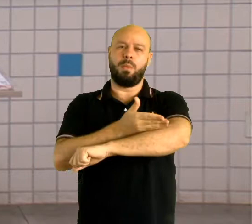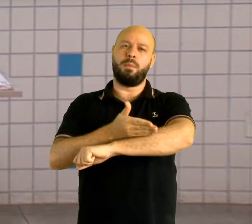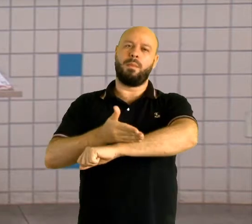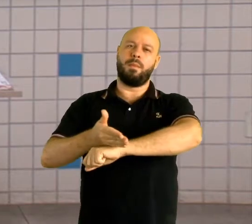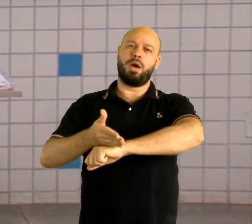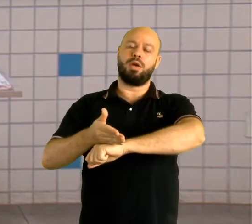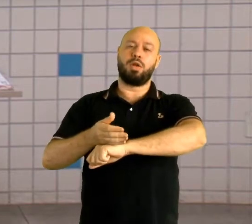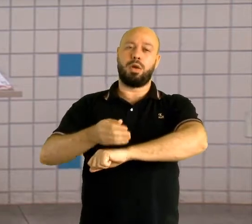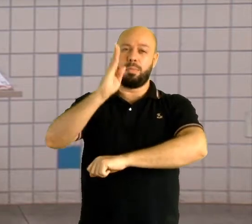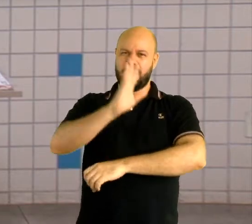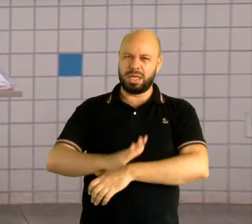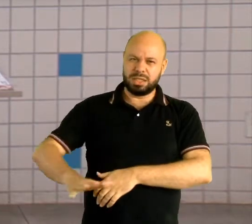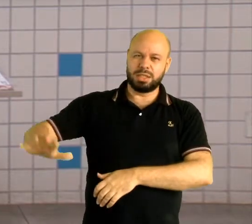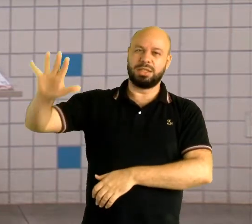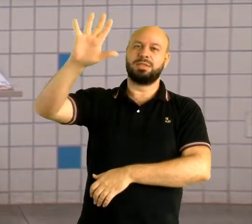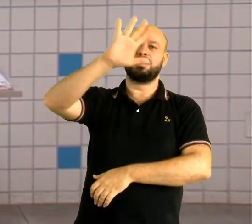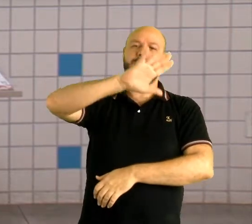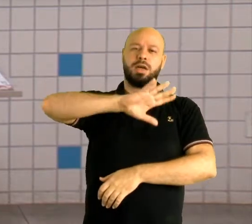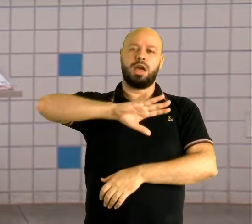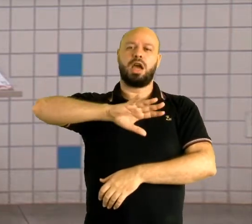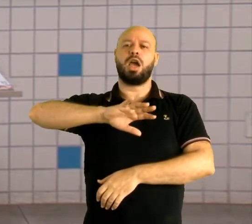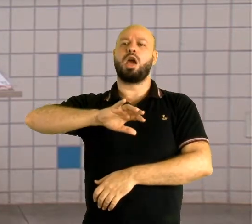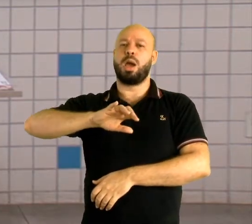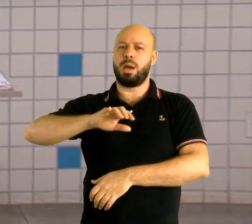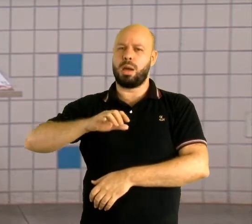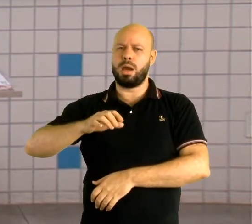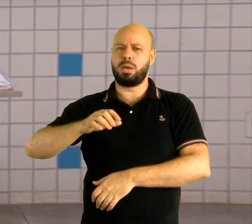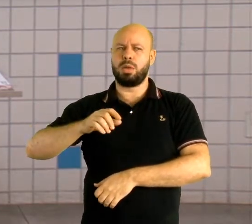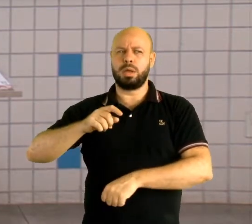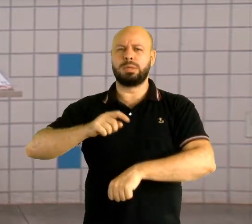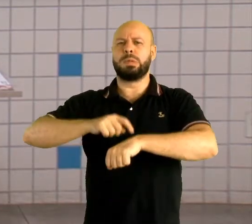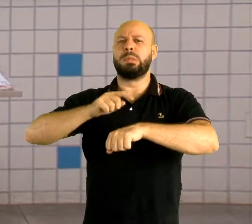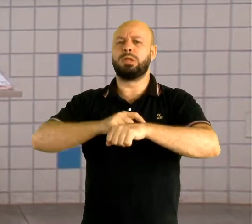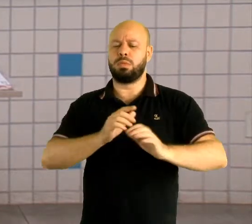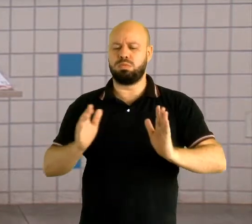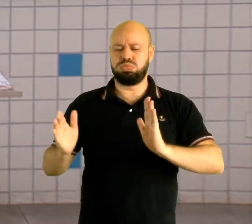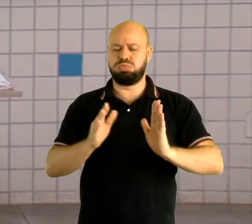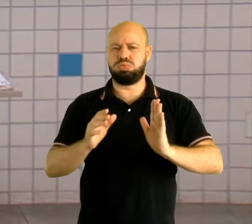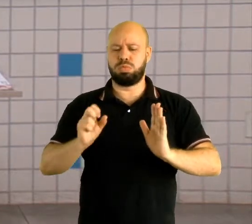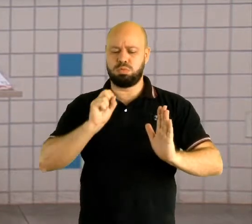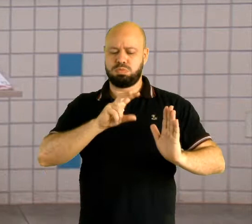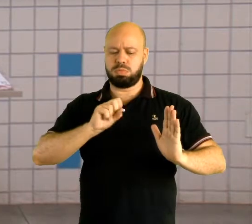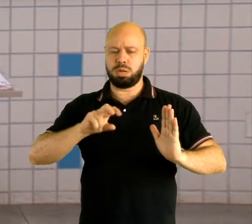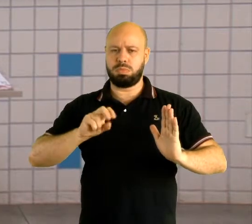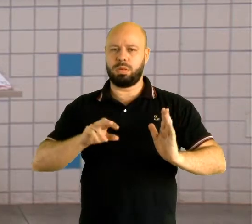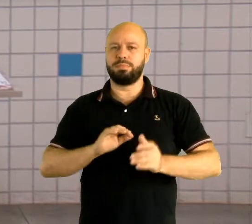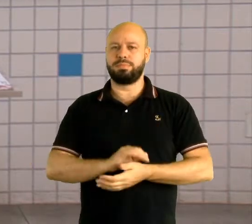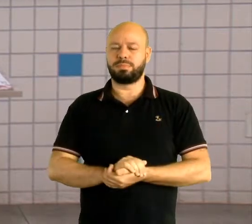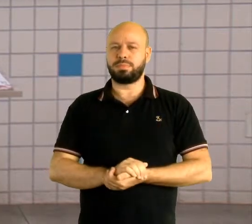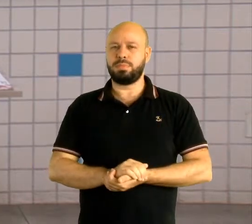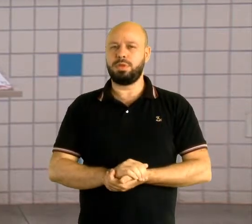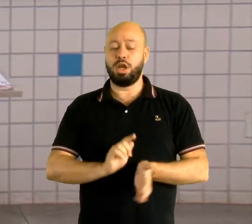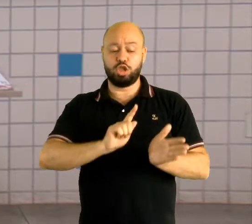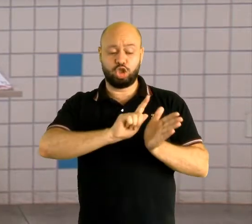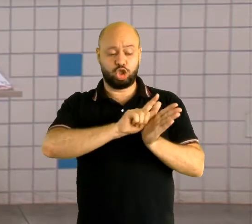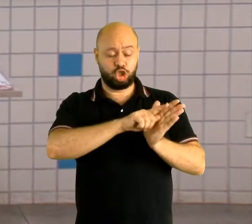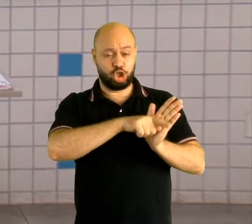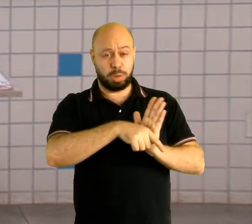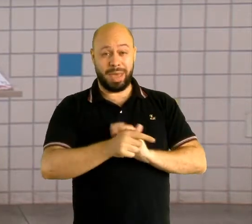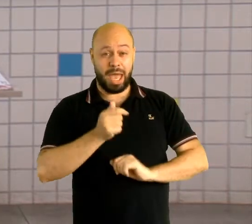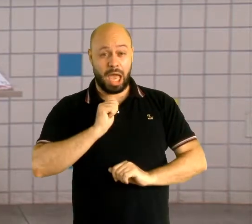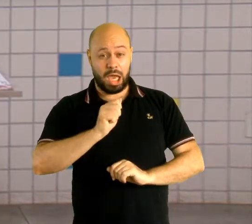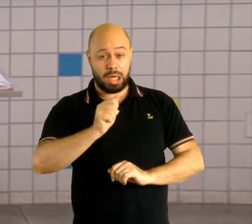dos brasileiros diante do vírus. Vamos agora conhecer esse gênero entrevista, o que